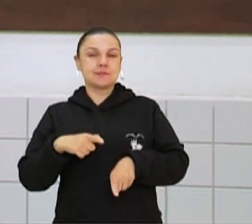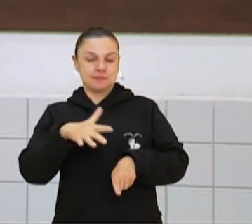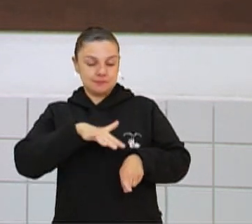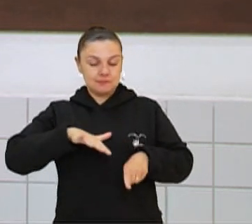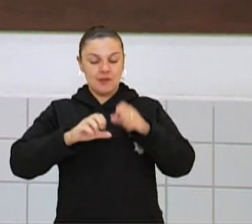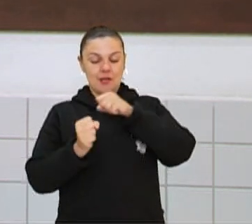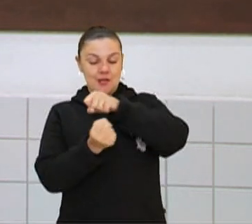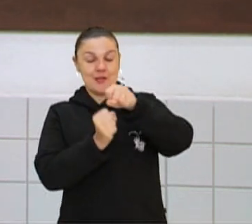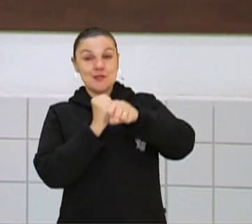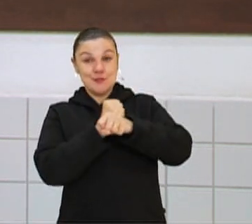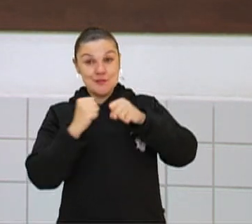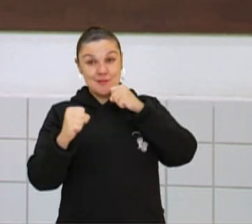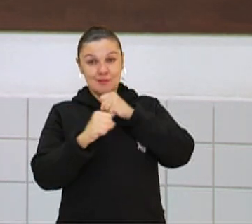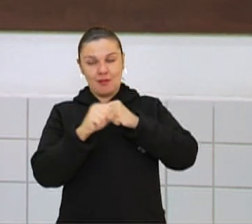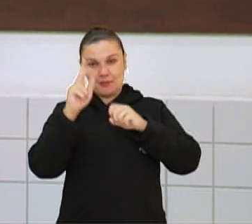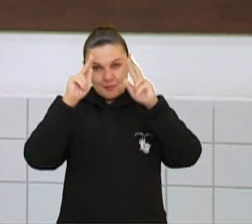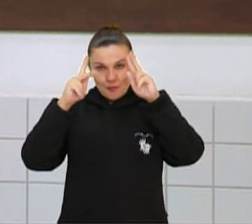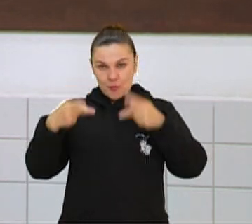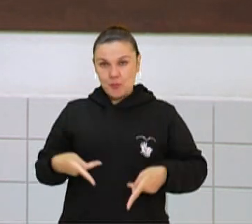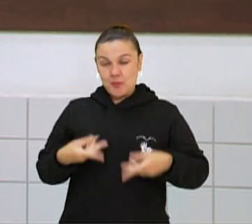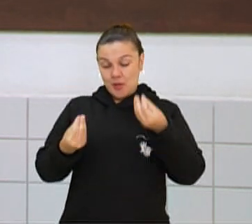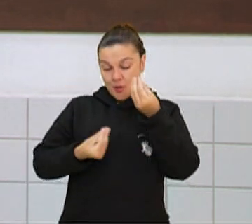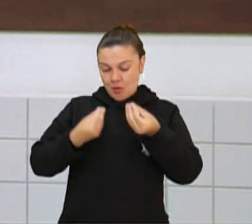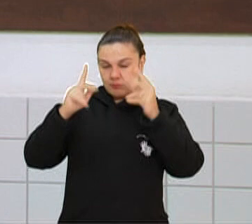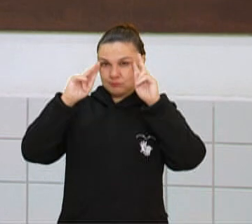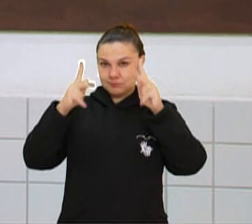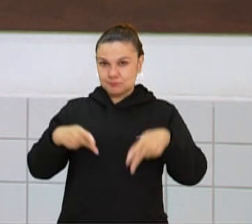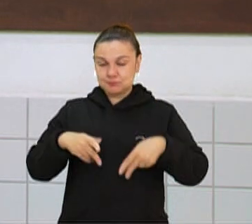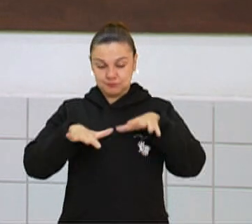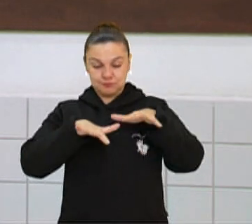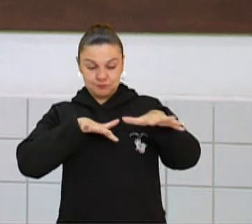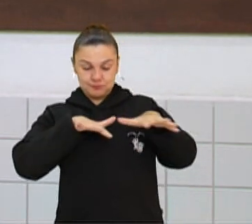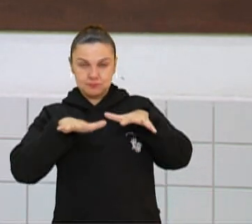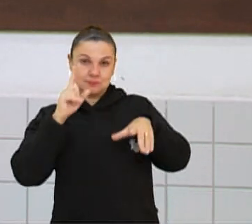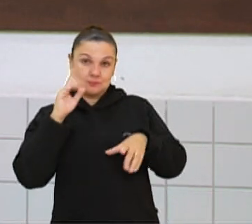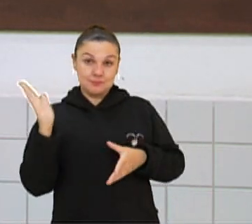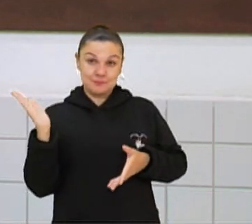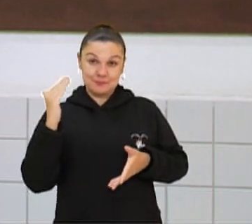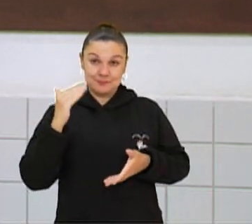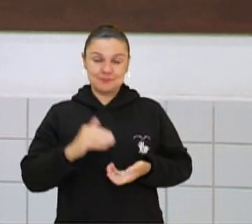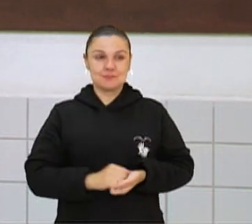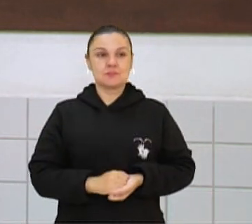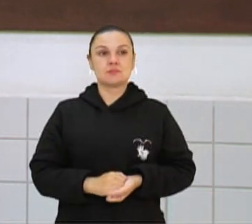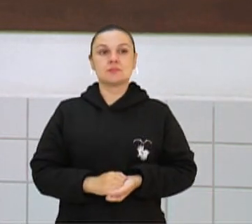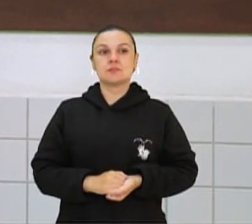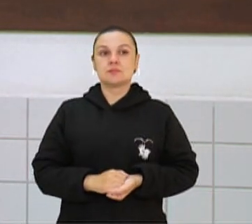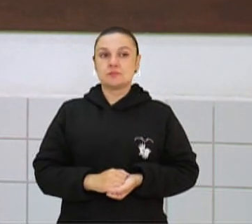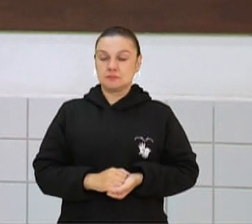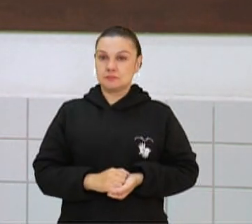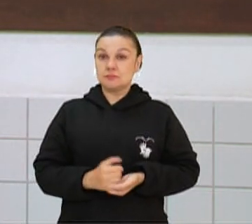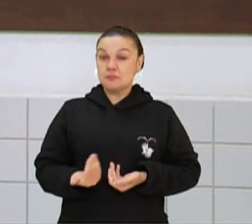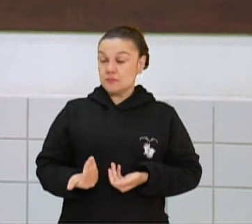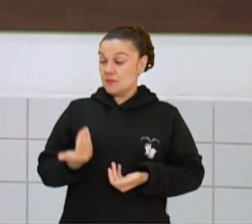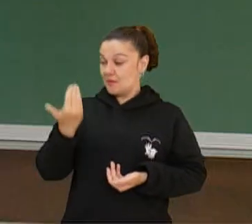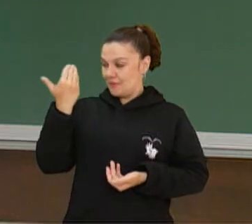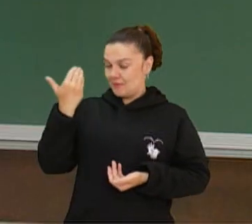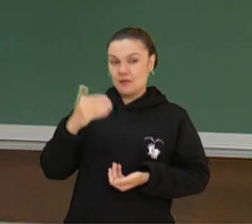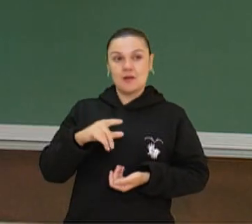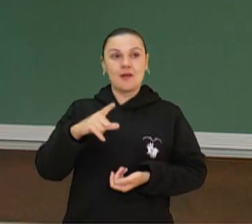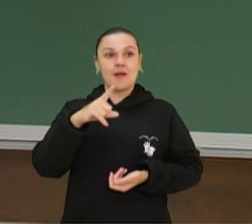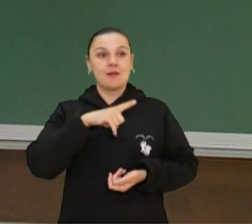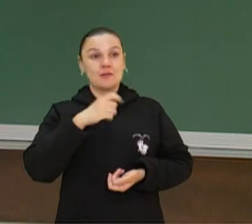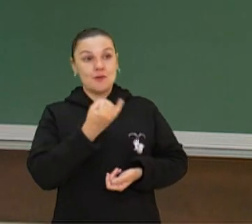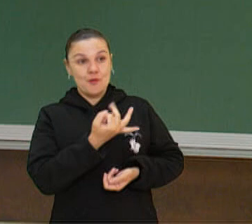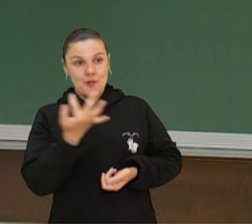da sociedade humana. E como que o ser humano se locomove? Vamos acompanhar aqui nos slides. Então aqui antes a gente tem a locomoção de